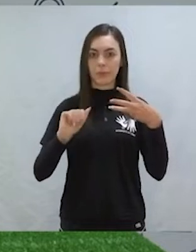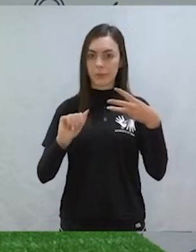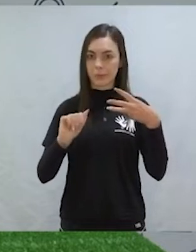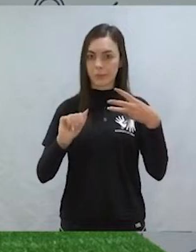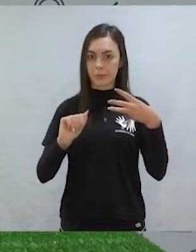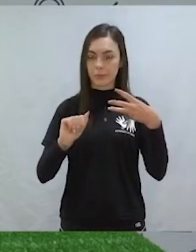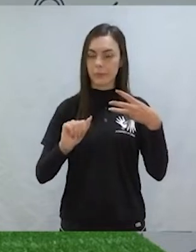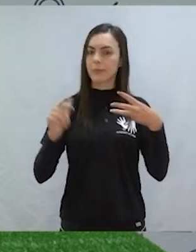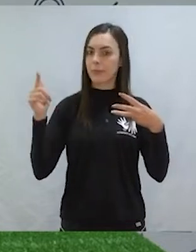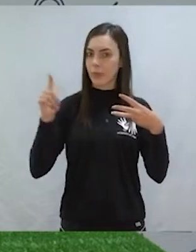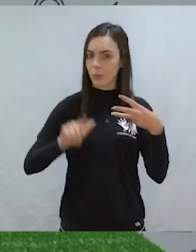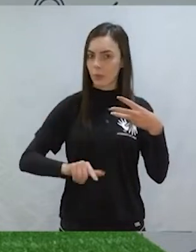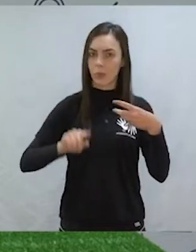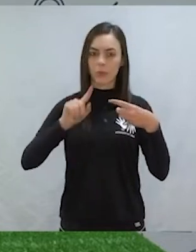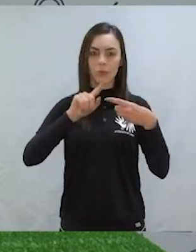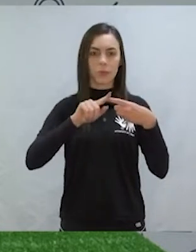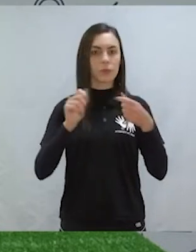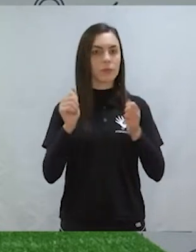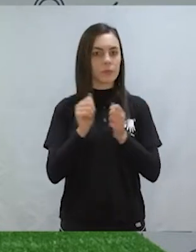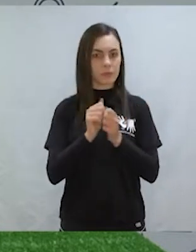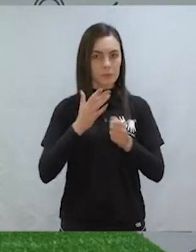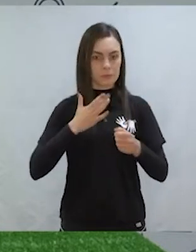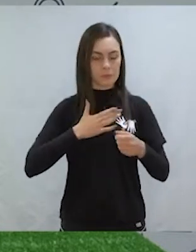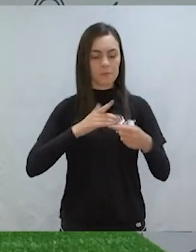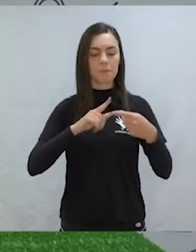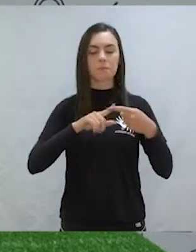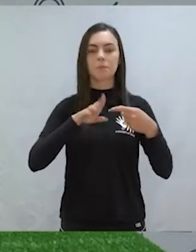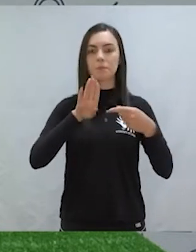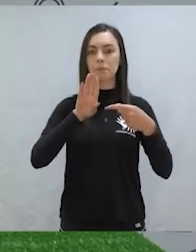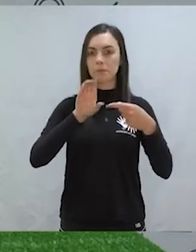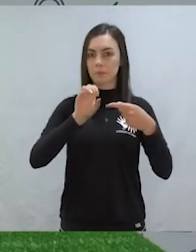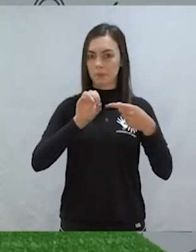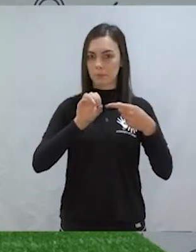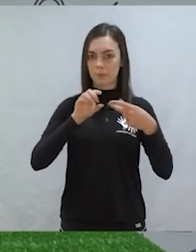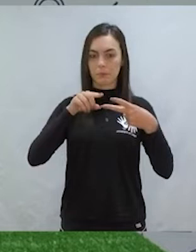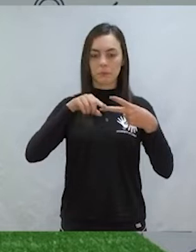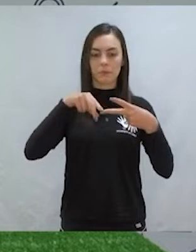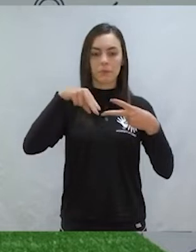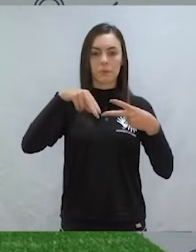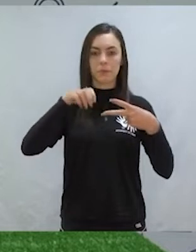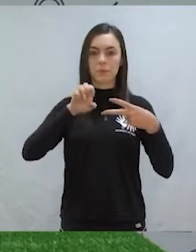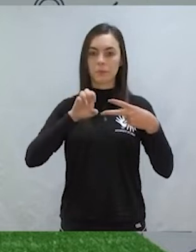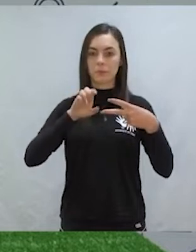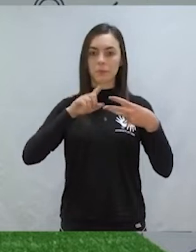Boneca. De novo. Junto comigo aqui.